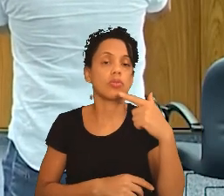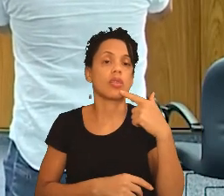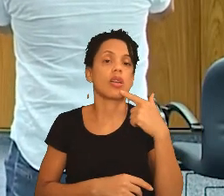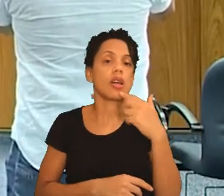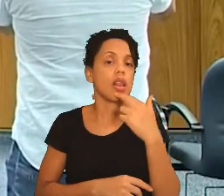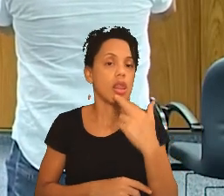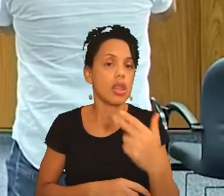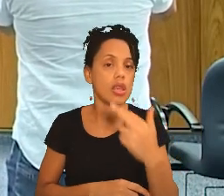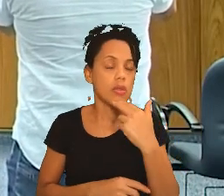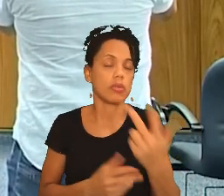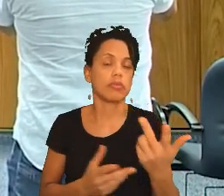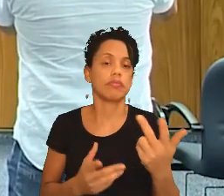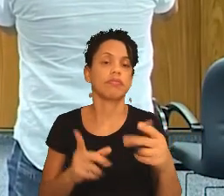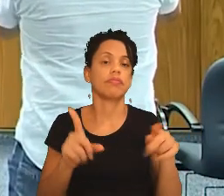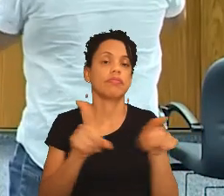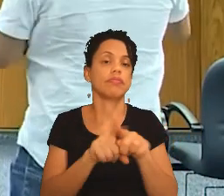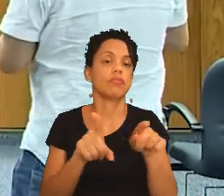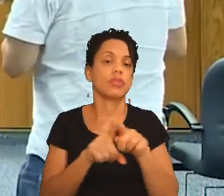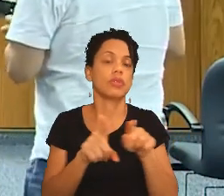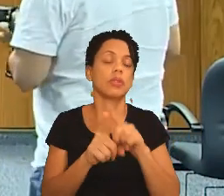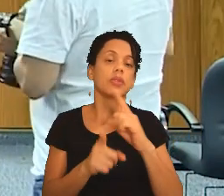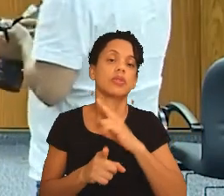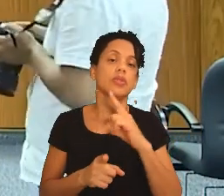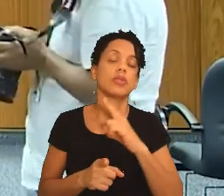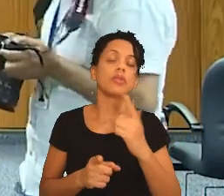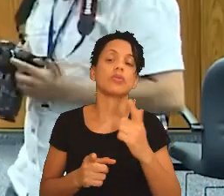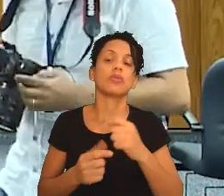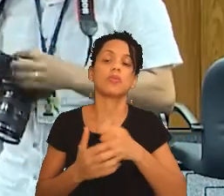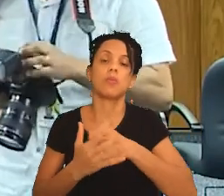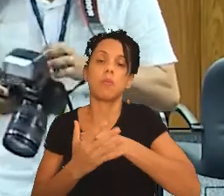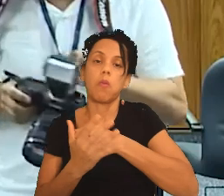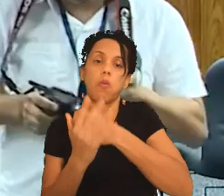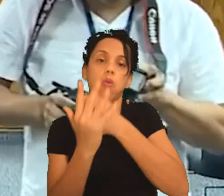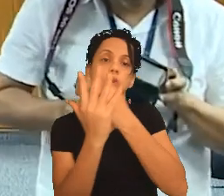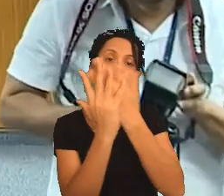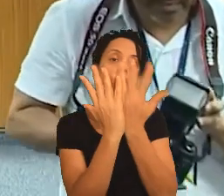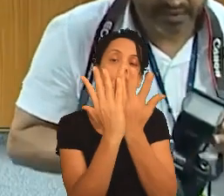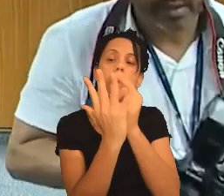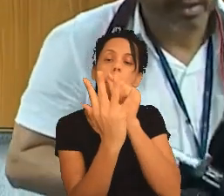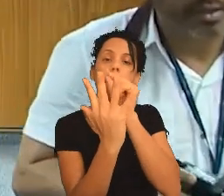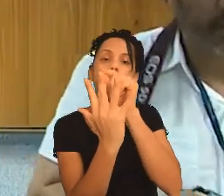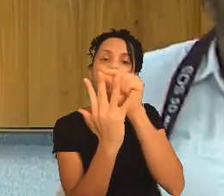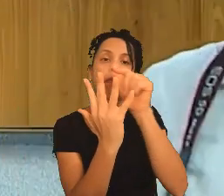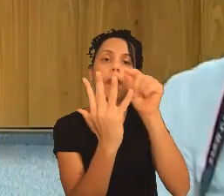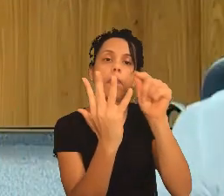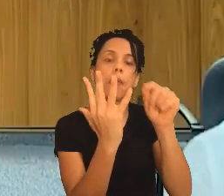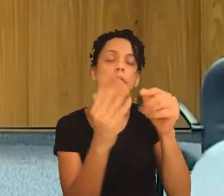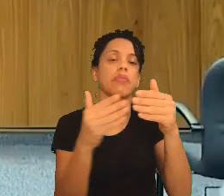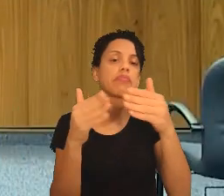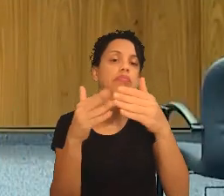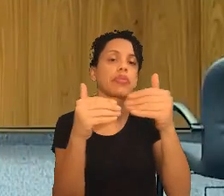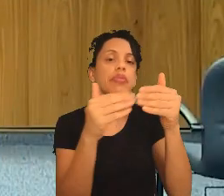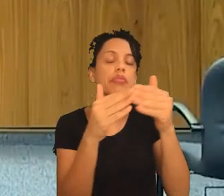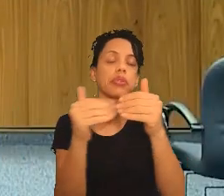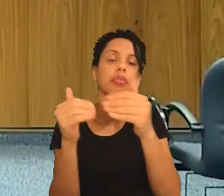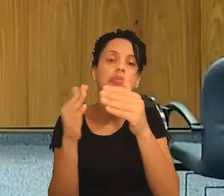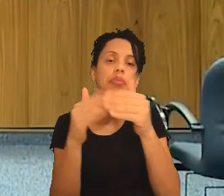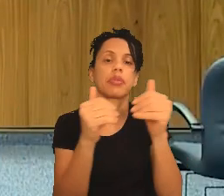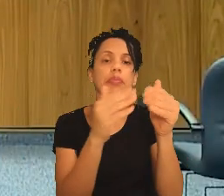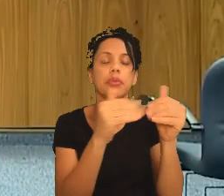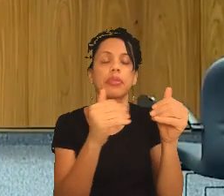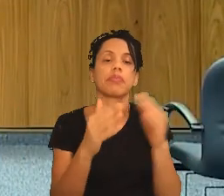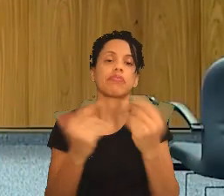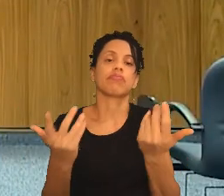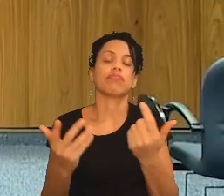territorialidade desse povo, né, a formas de preservação da sua identidade, da sua